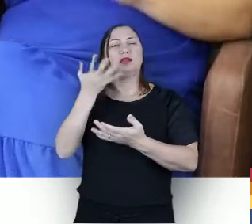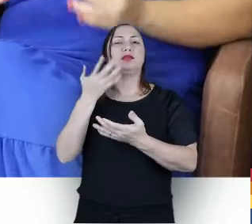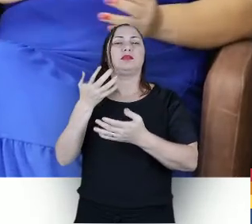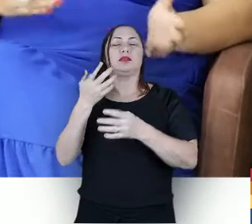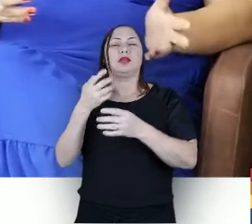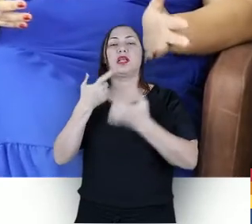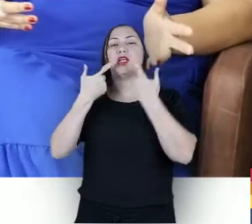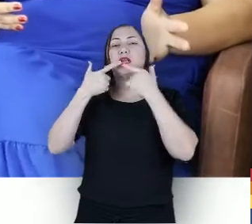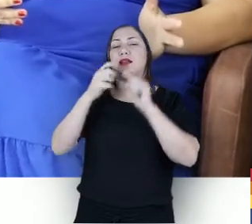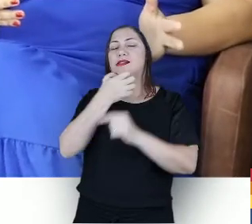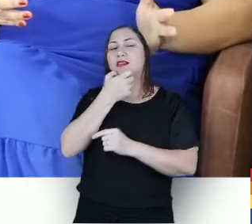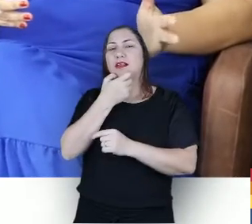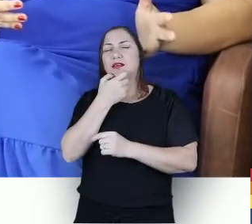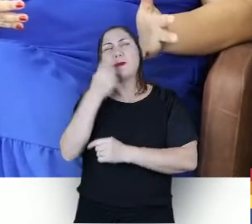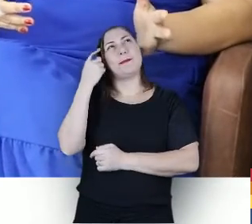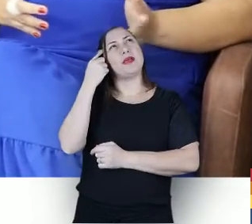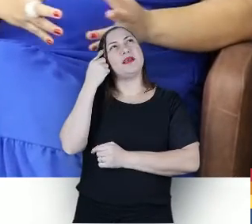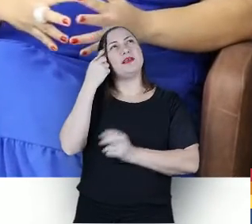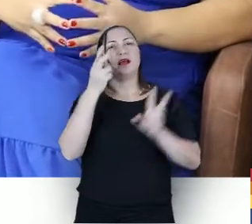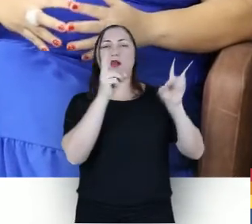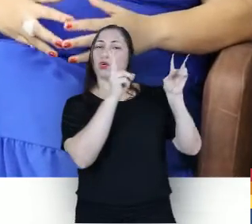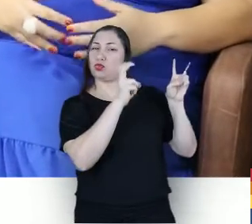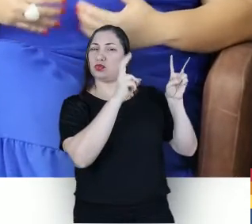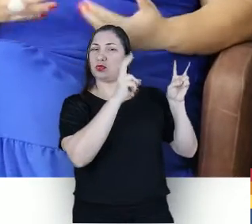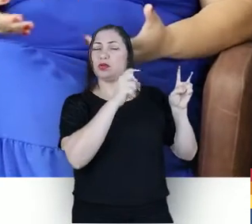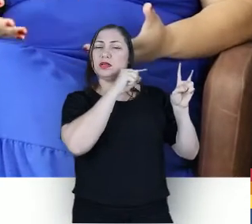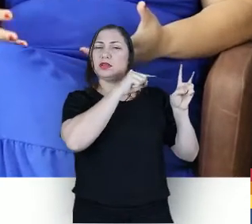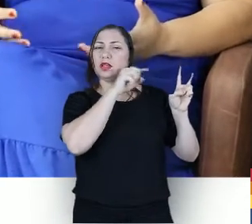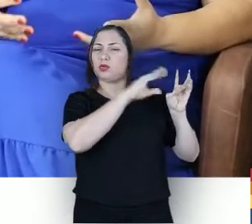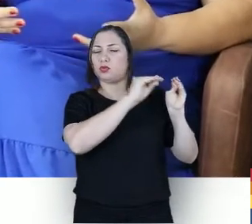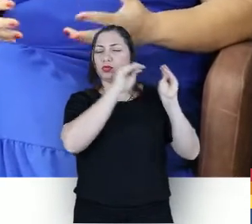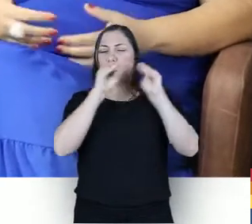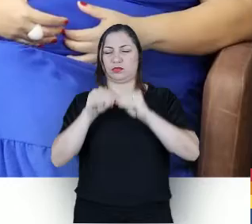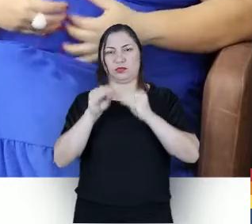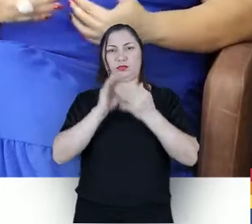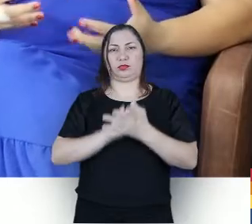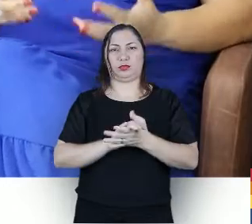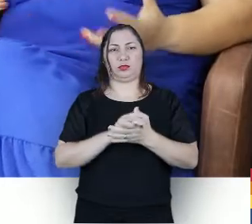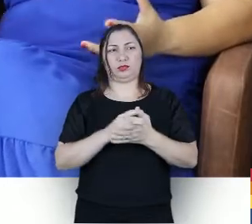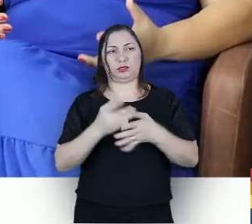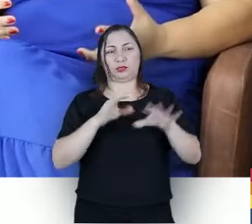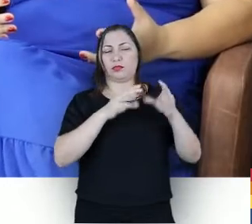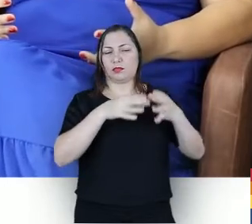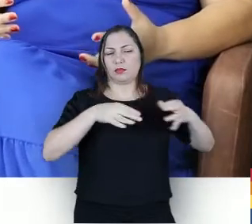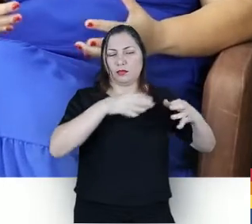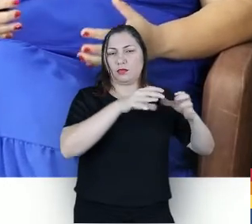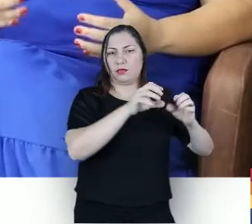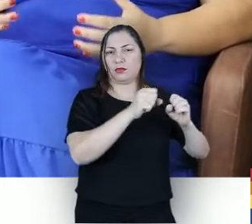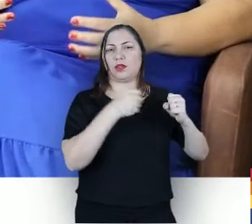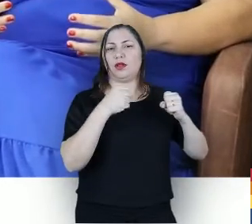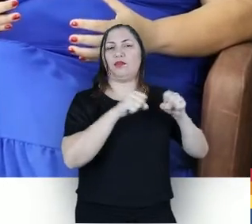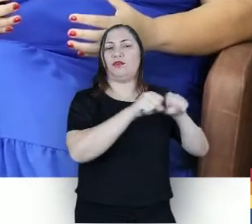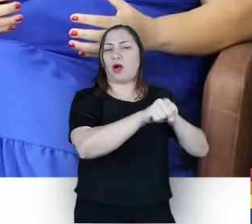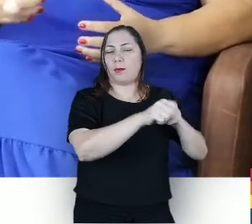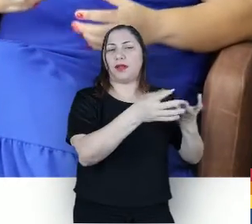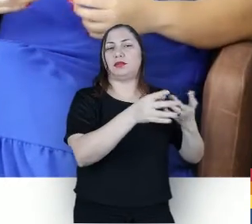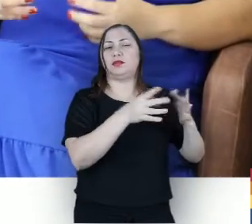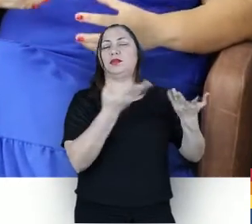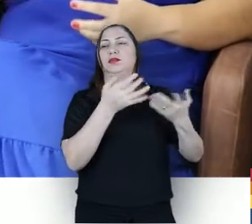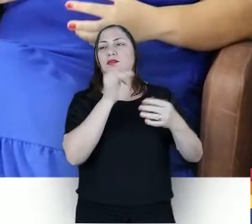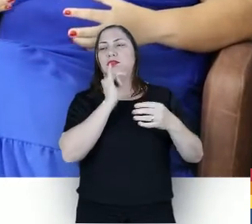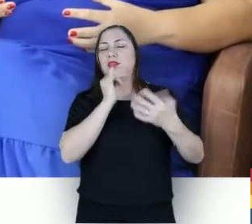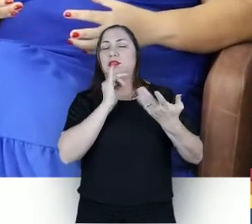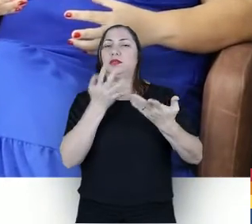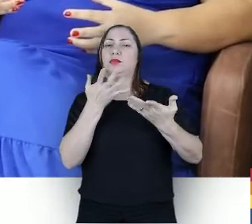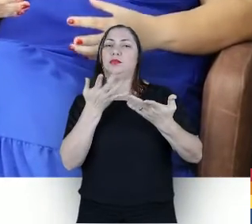aí, voltando para o teu questionamento, então eu, enquanto especialista no caso de língua inglesa, eu vou pensar quais são